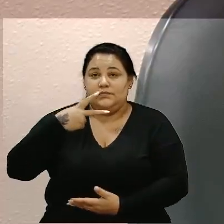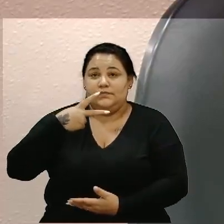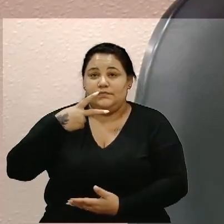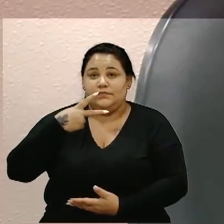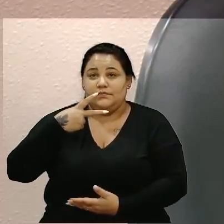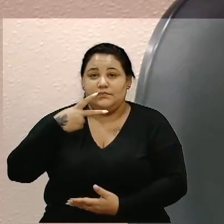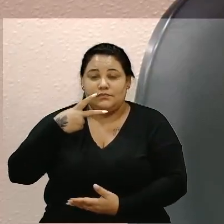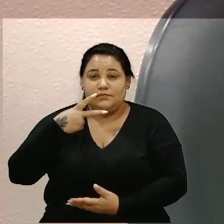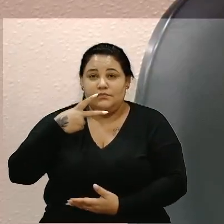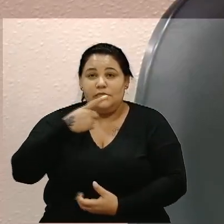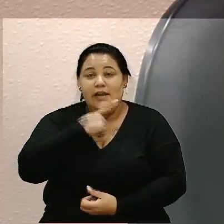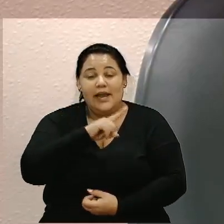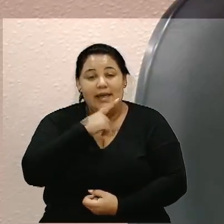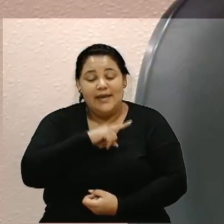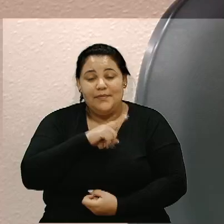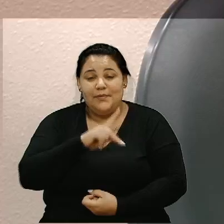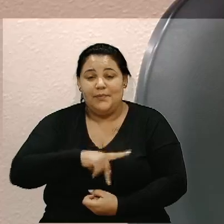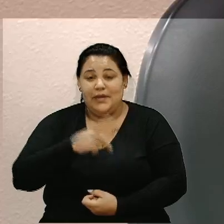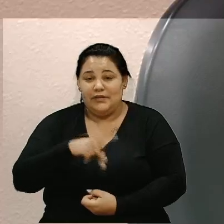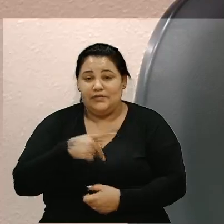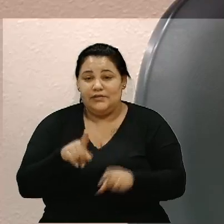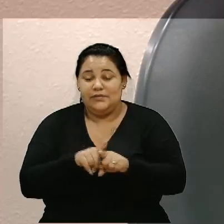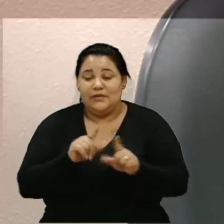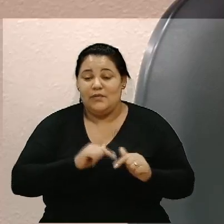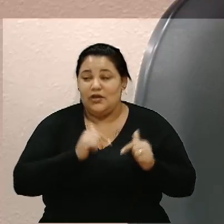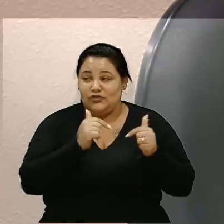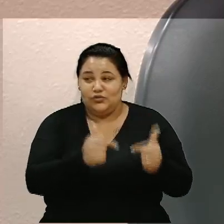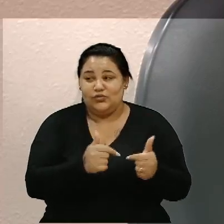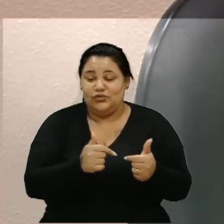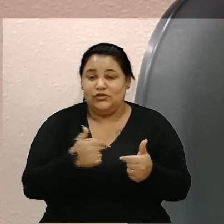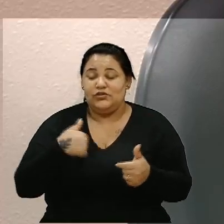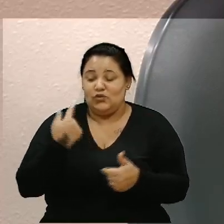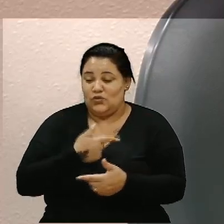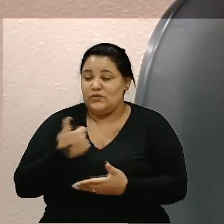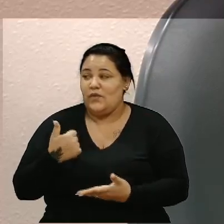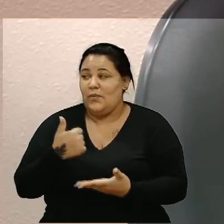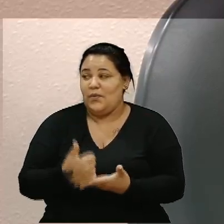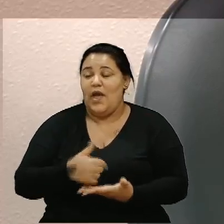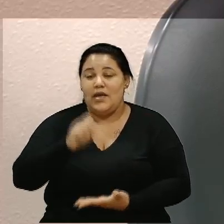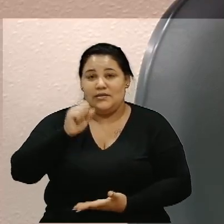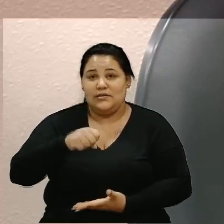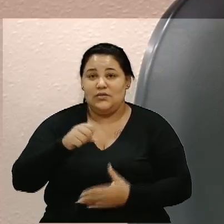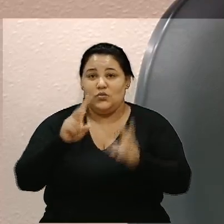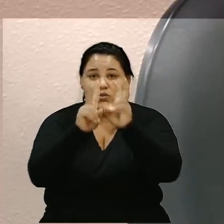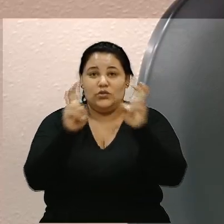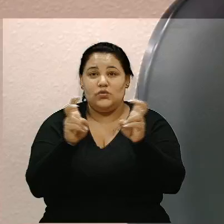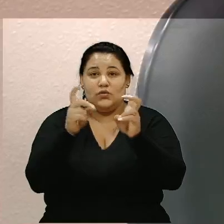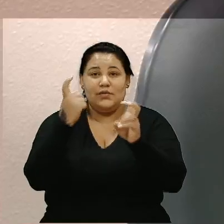suas iniciativas e contem com a gente quando o assunto for pensar e